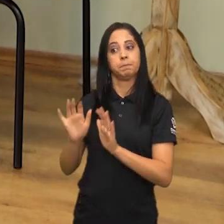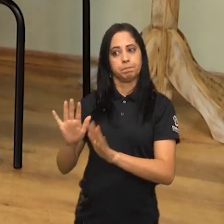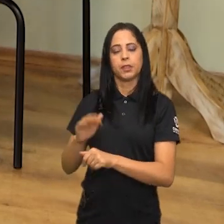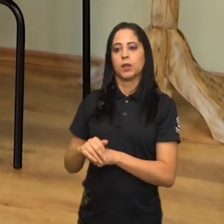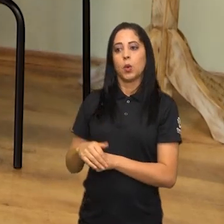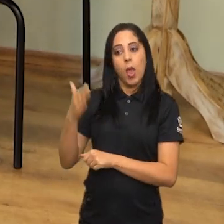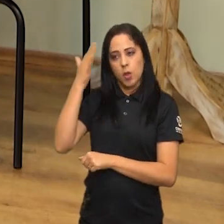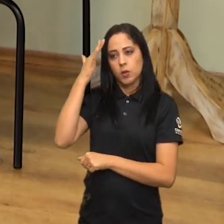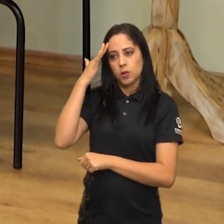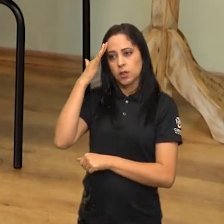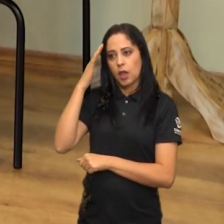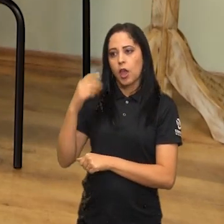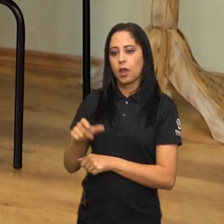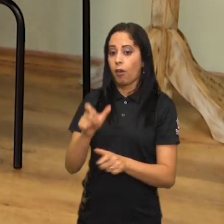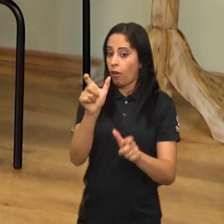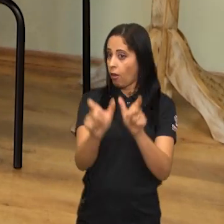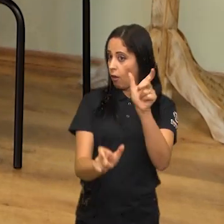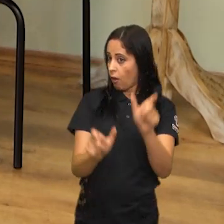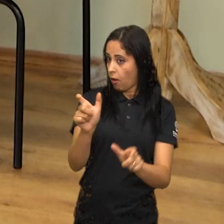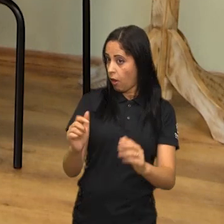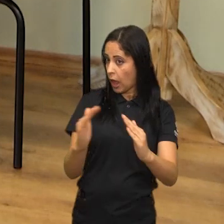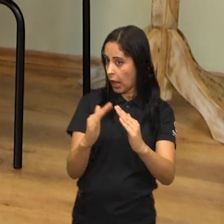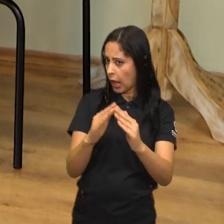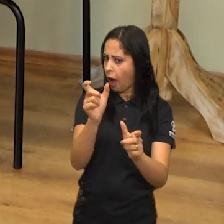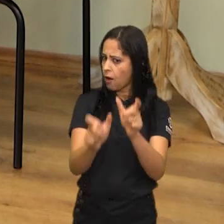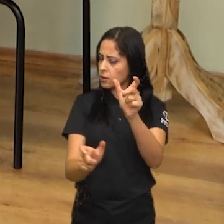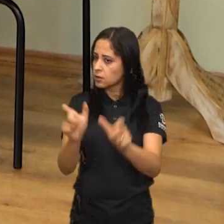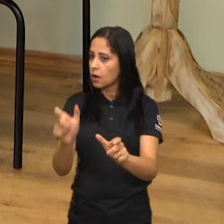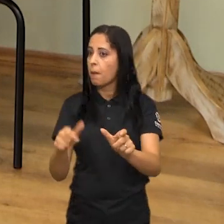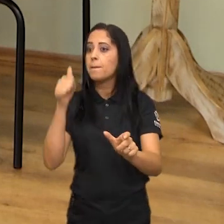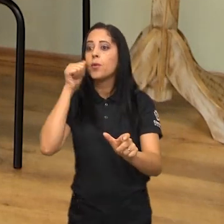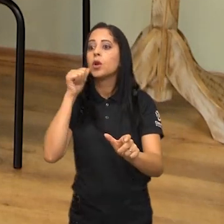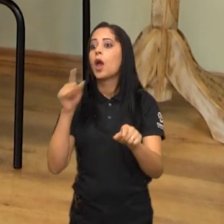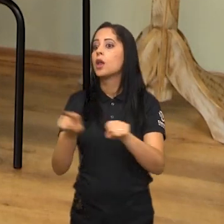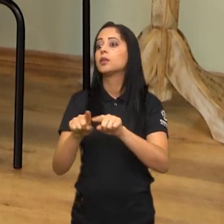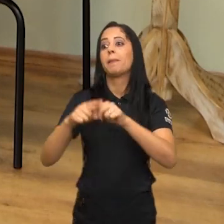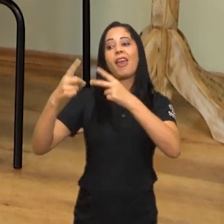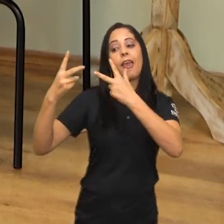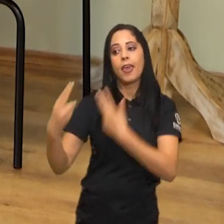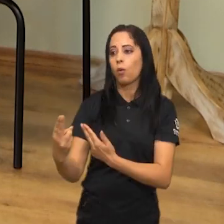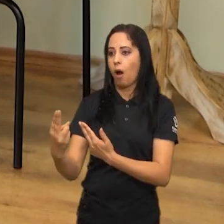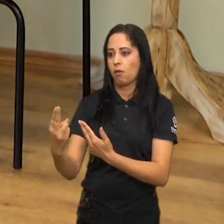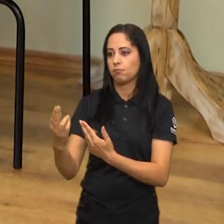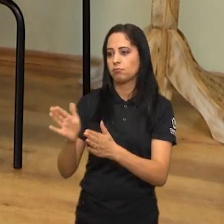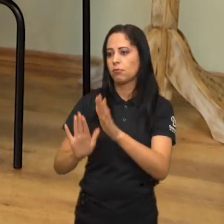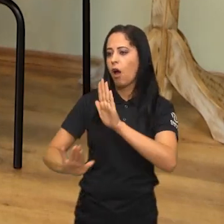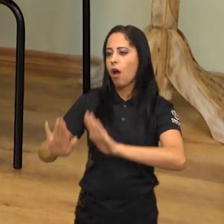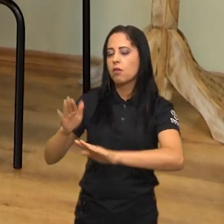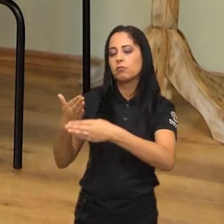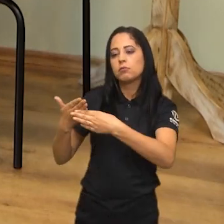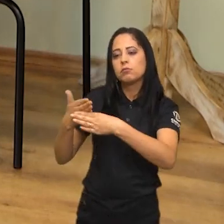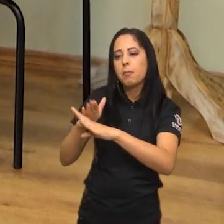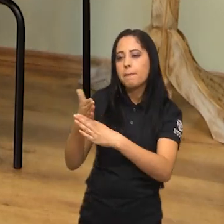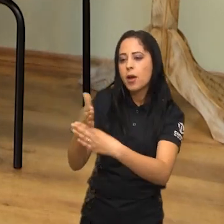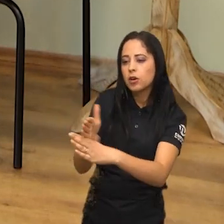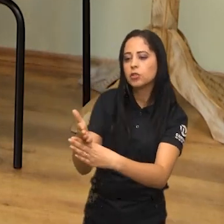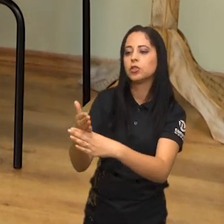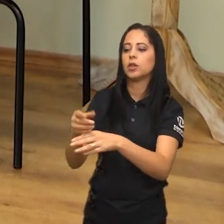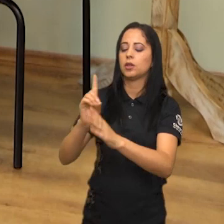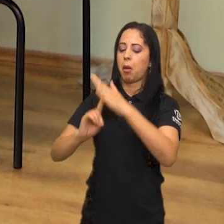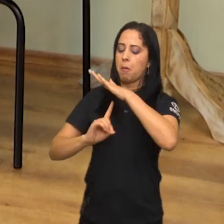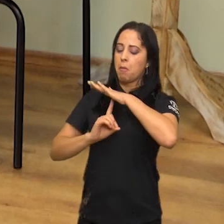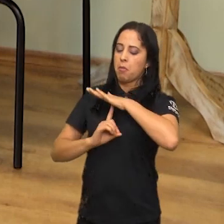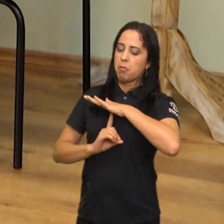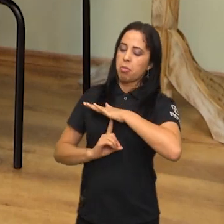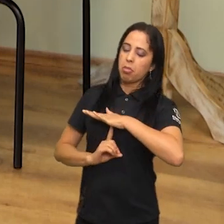estão passando por esse tipo de problema agora em casa, né? Estão perdidas, pode estar com uma depressão, como você